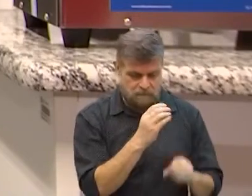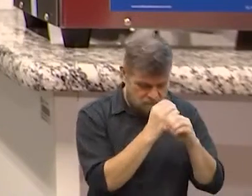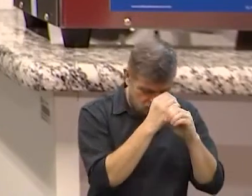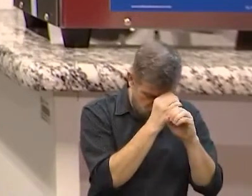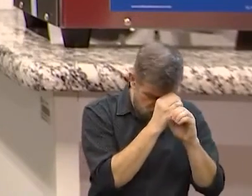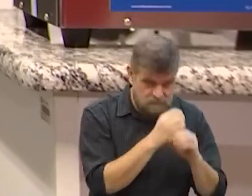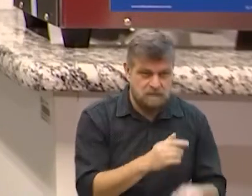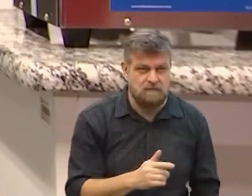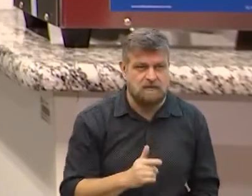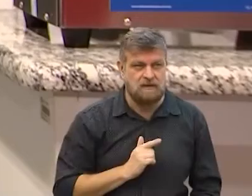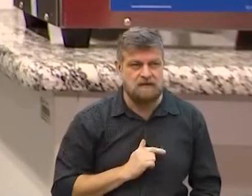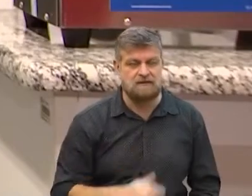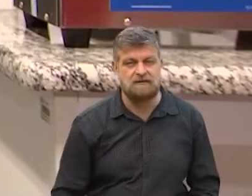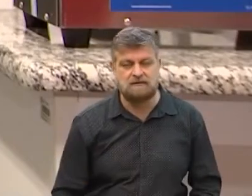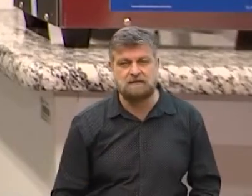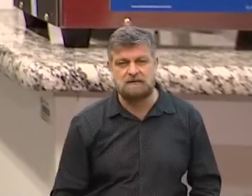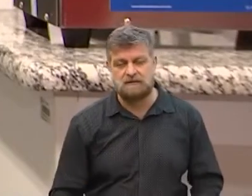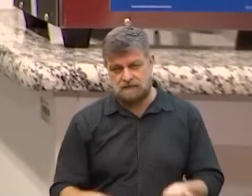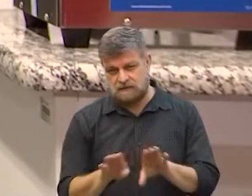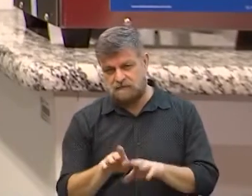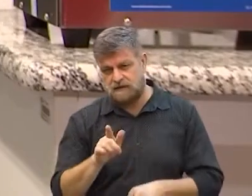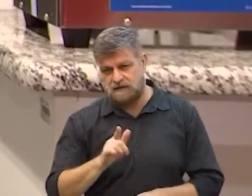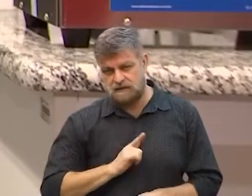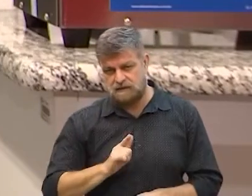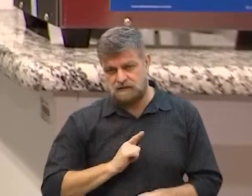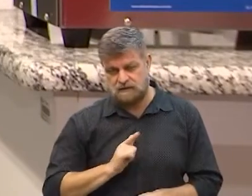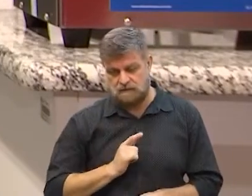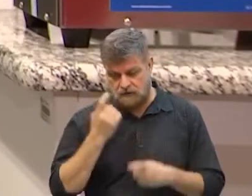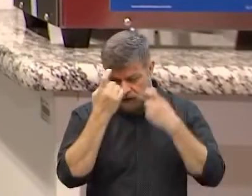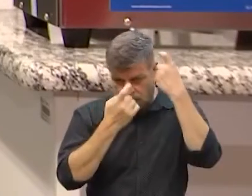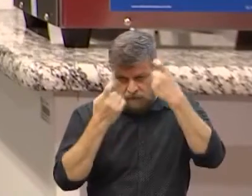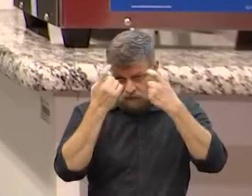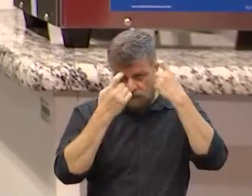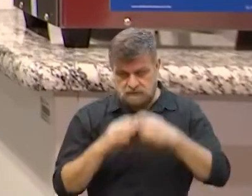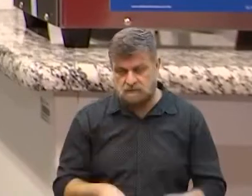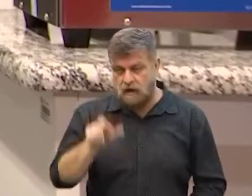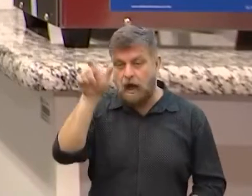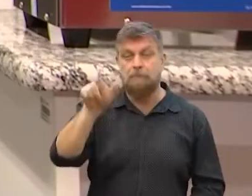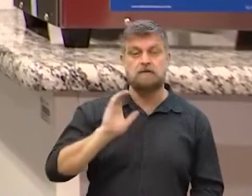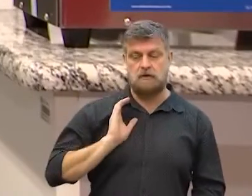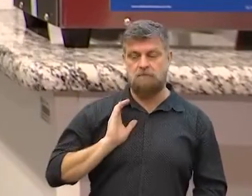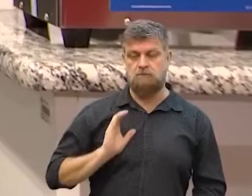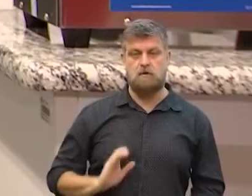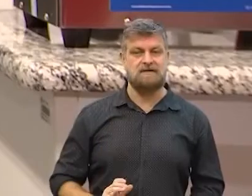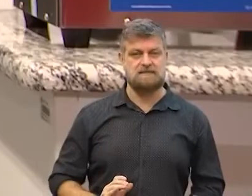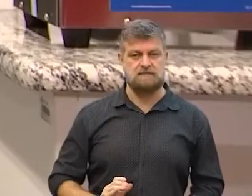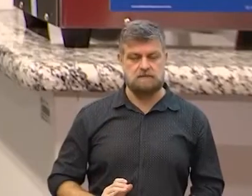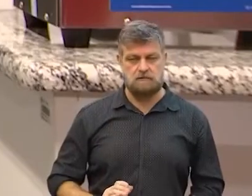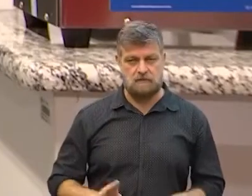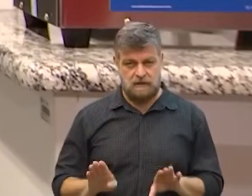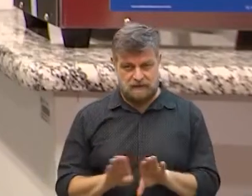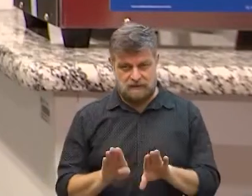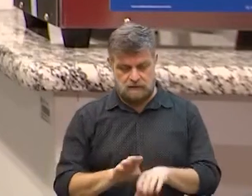e humanidades. Quer dizer, nós temos também a preocupação de formar o cidadão, um cidadão